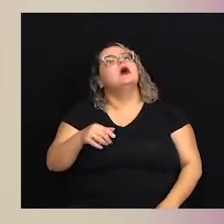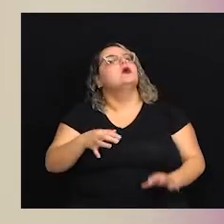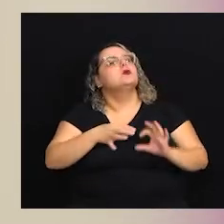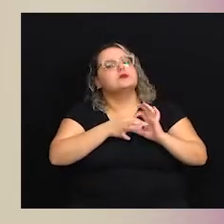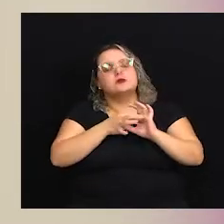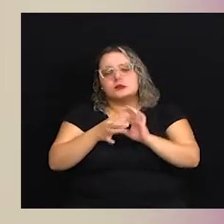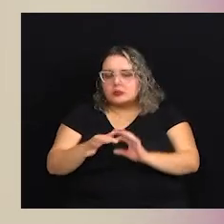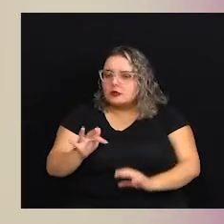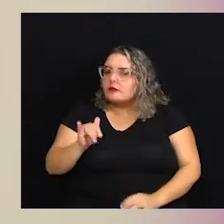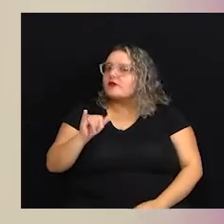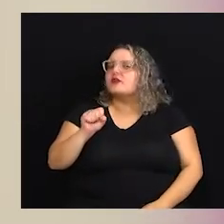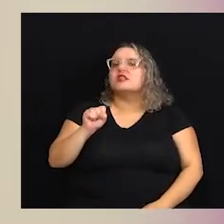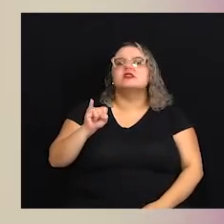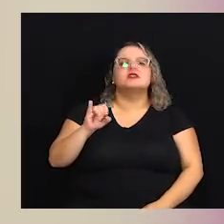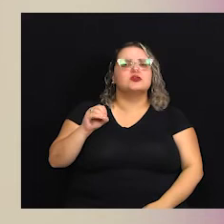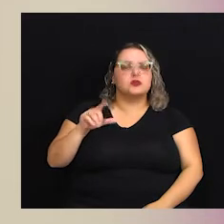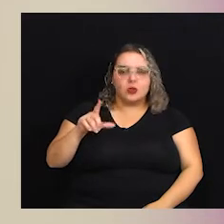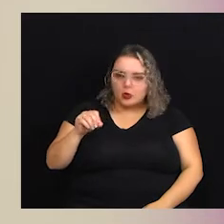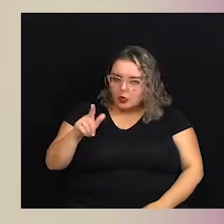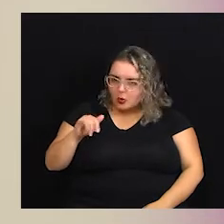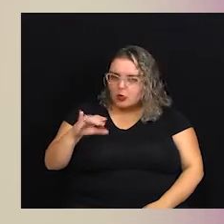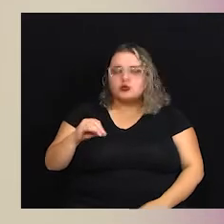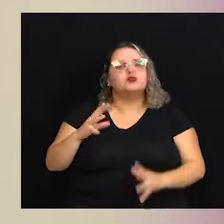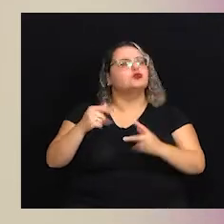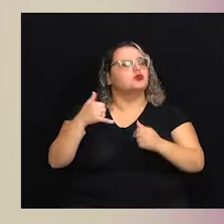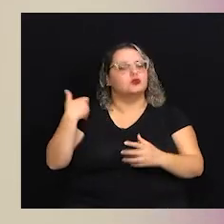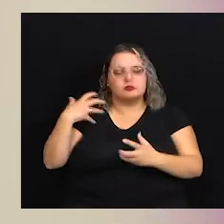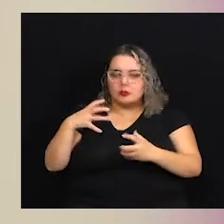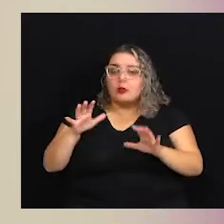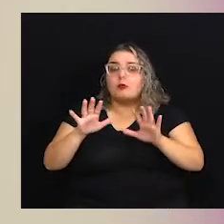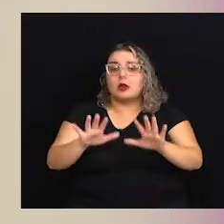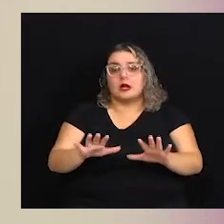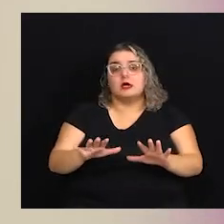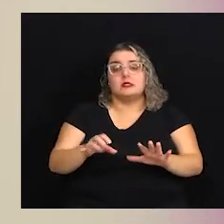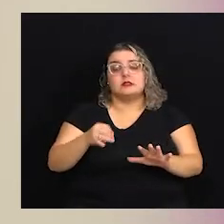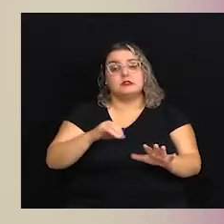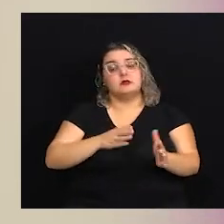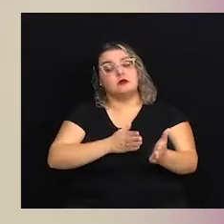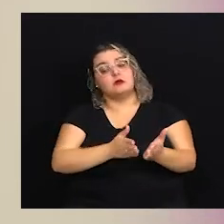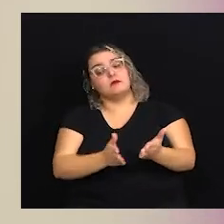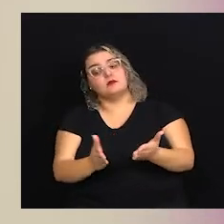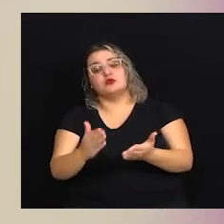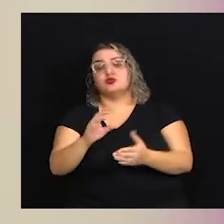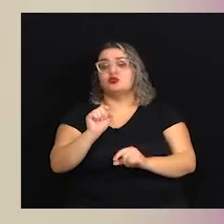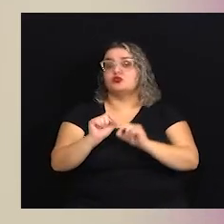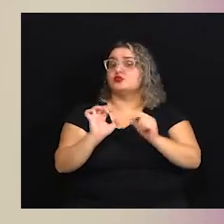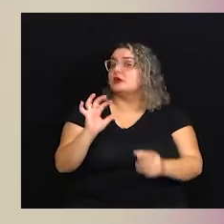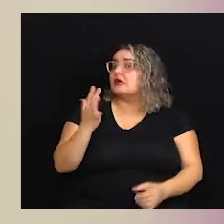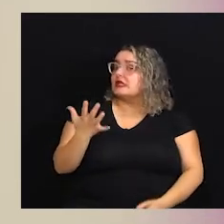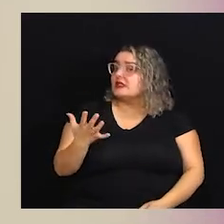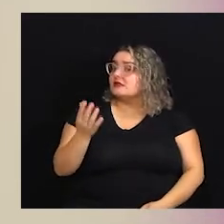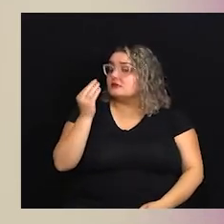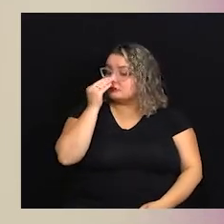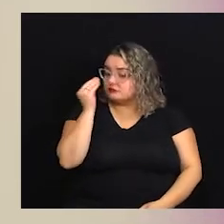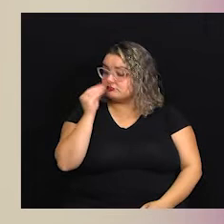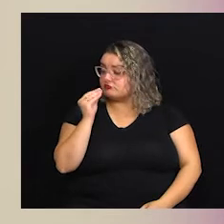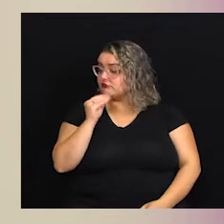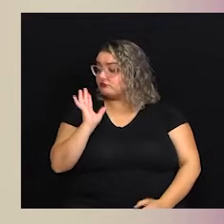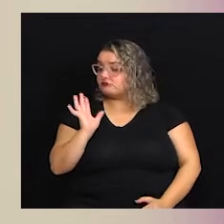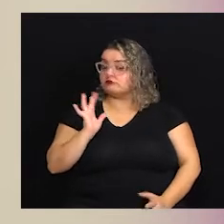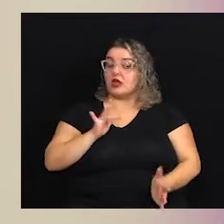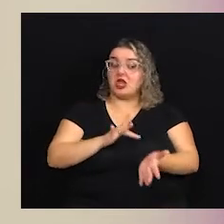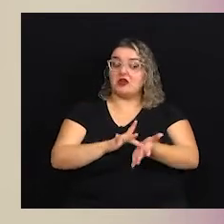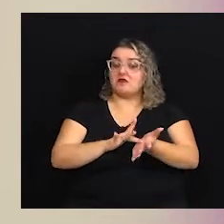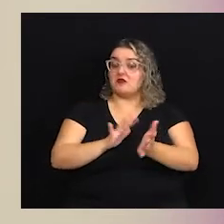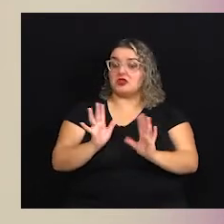ciclo fisiológico, todas nós vamos envelhecer, mas se eu fugir do que está acontecendo comigo e ignorar